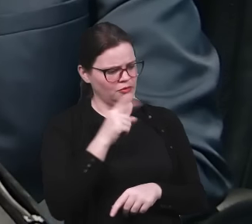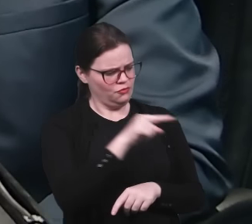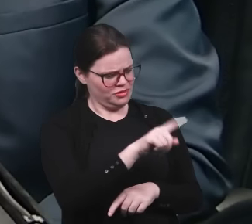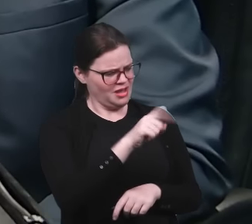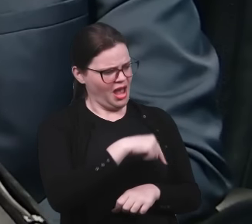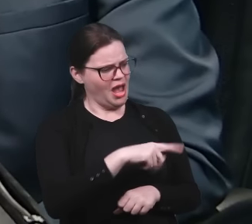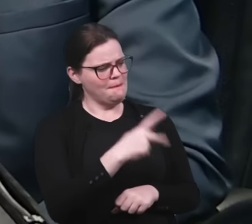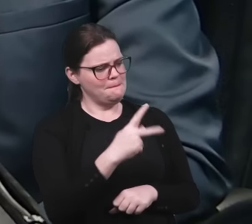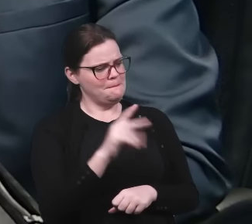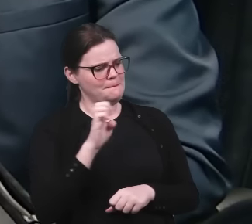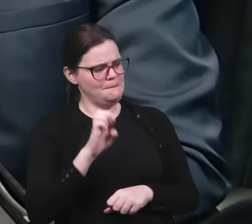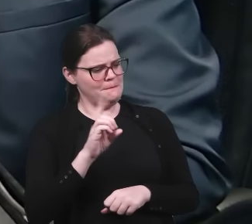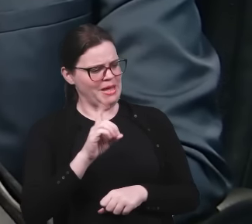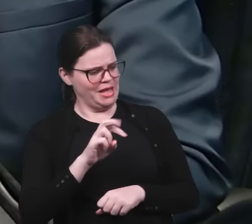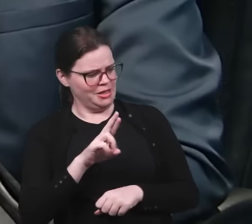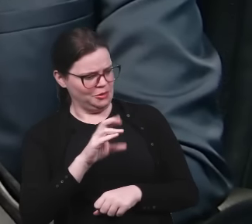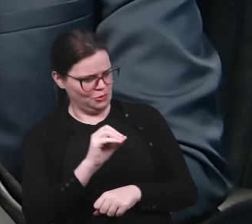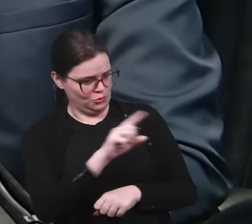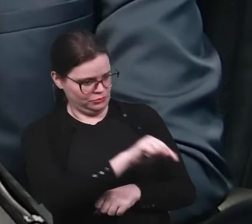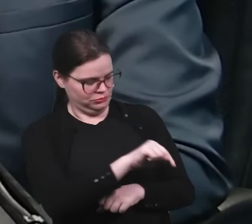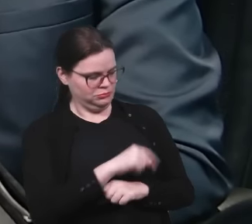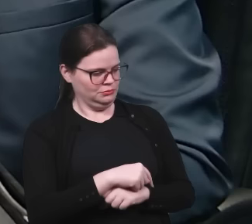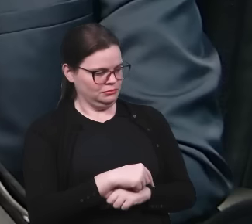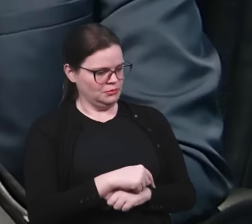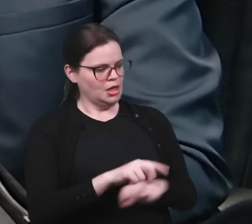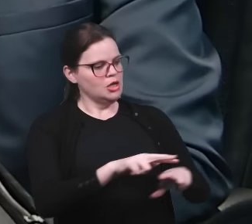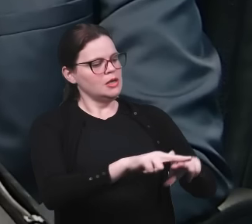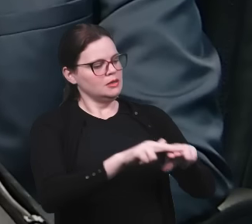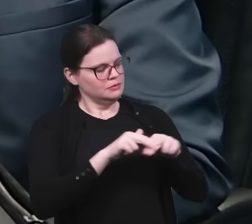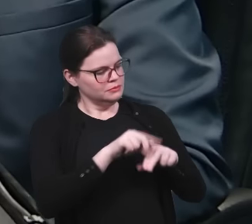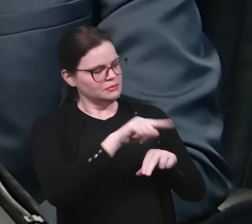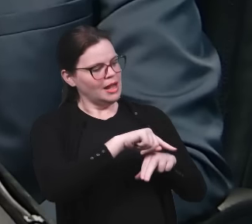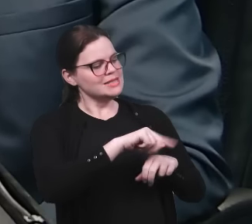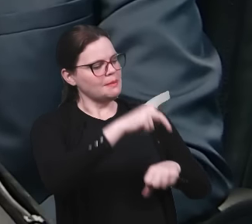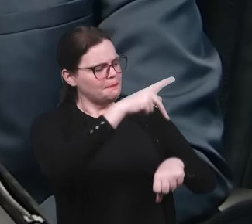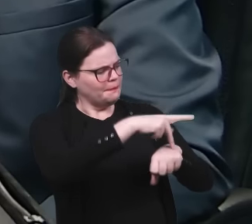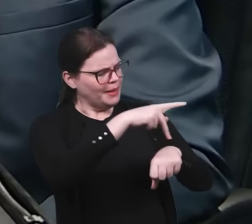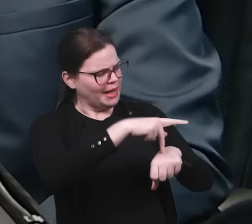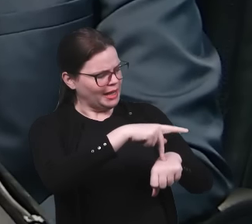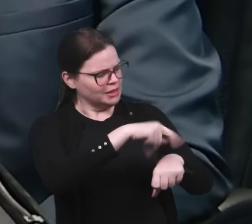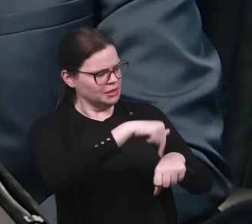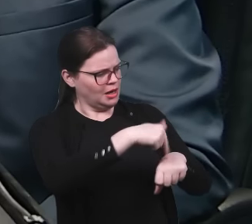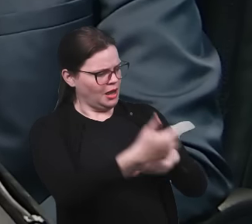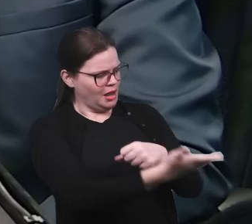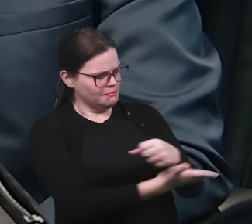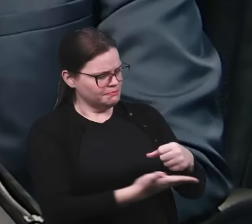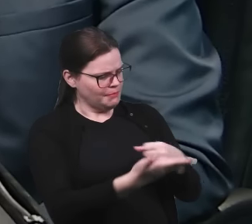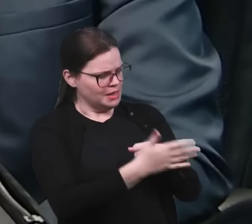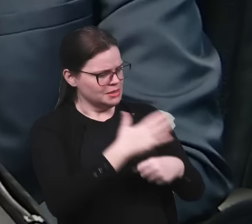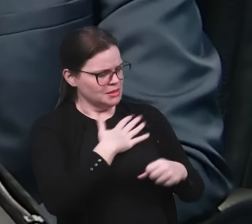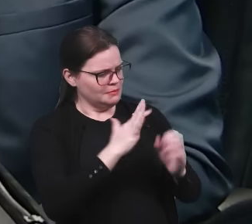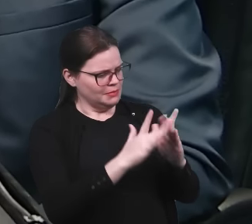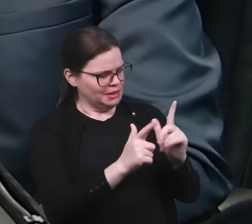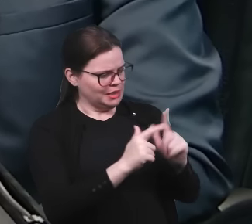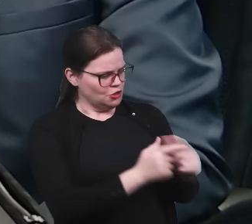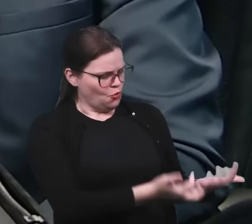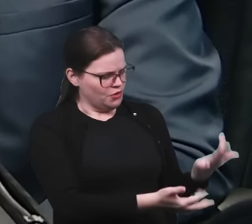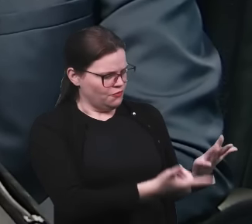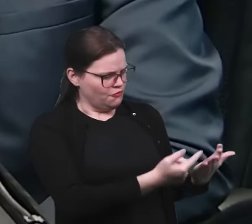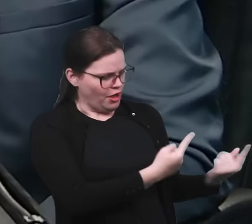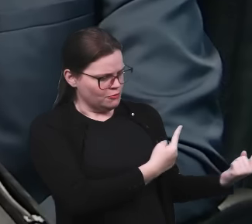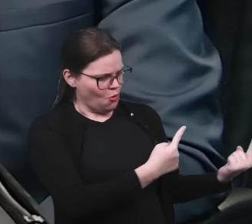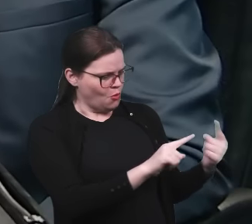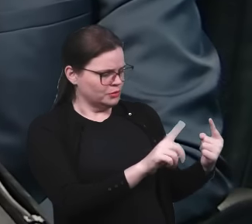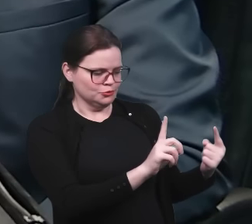Pedro, e sobre esta pedra edificarei a minha igreja, e as portas do inferno não prevalecerão sobre